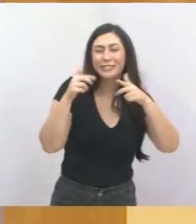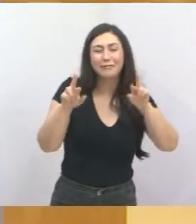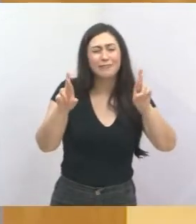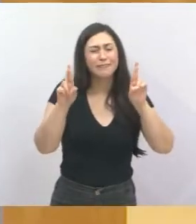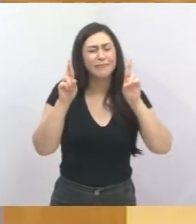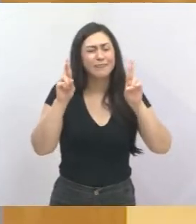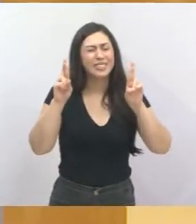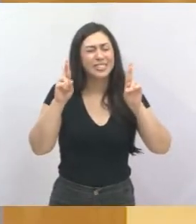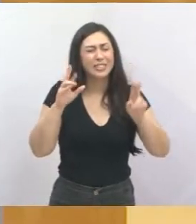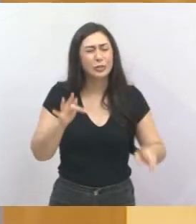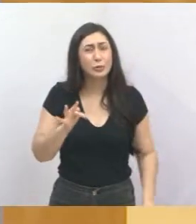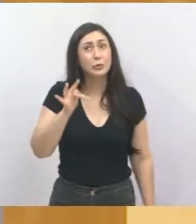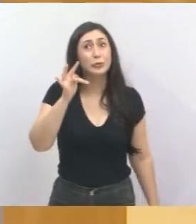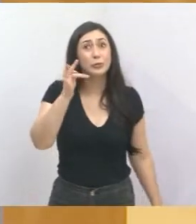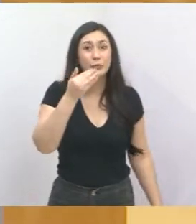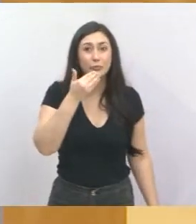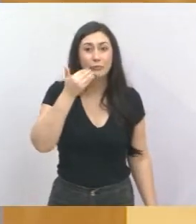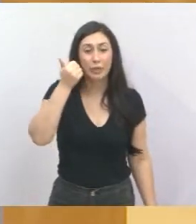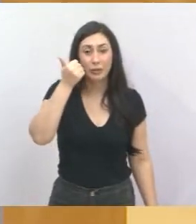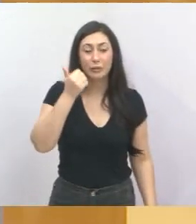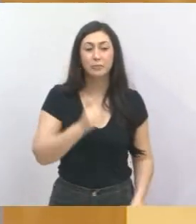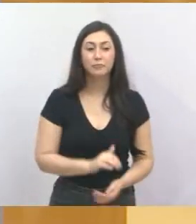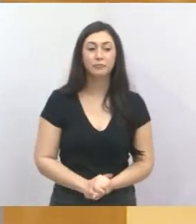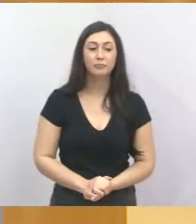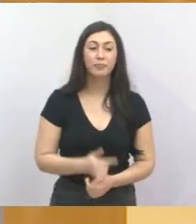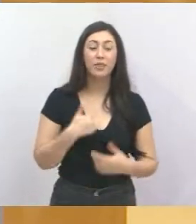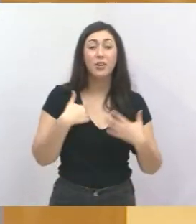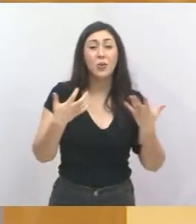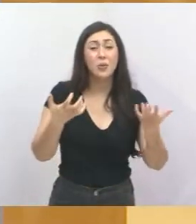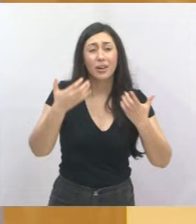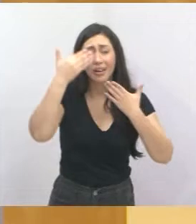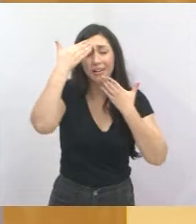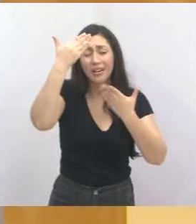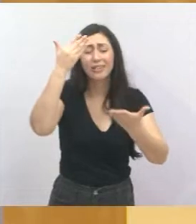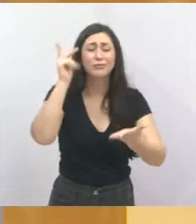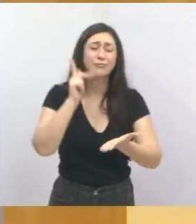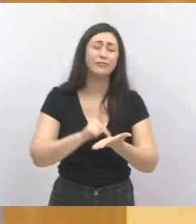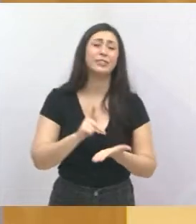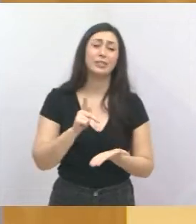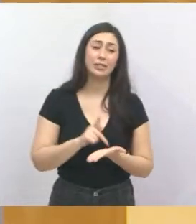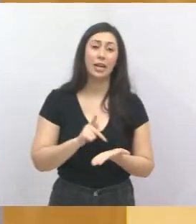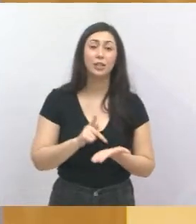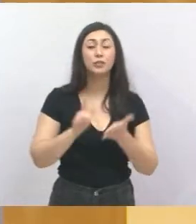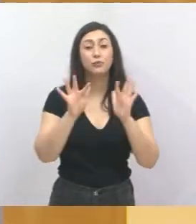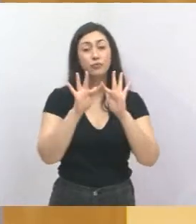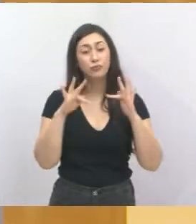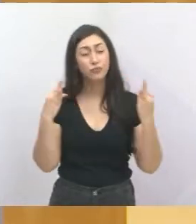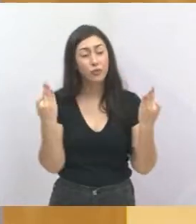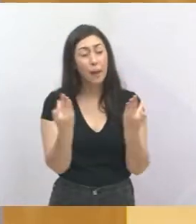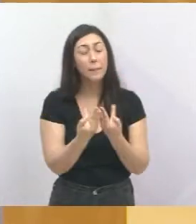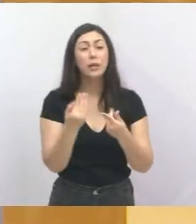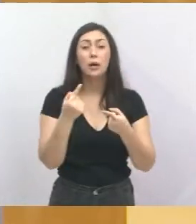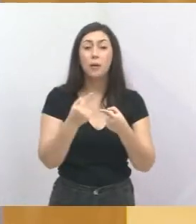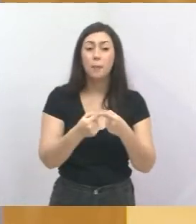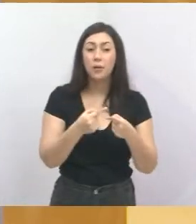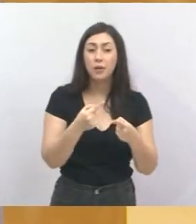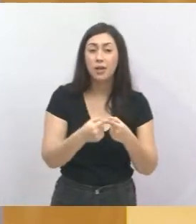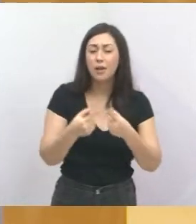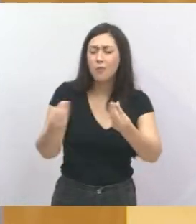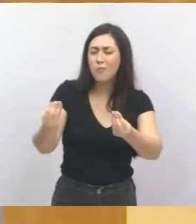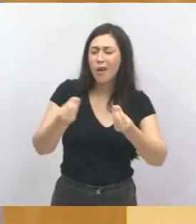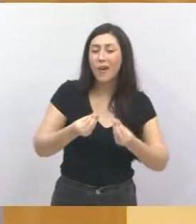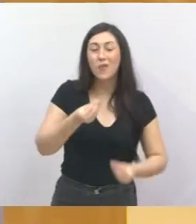esperança de dias melhores. Olha, eu quero agradecer muito a família, né, por ter me dado